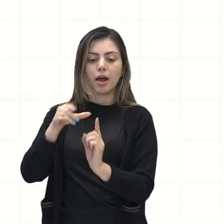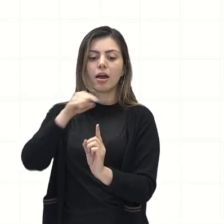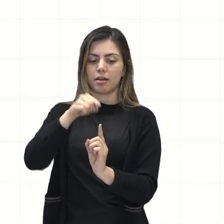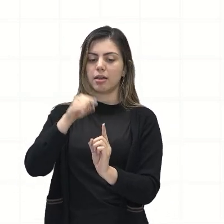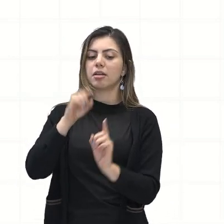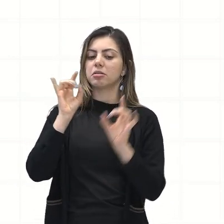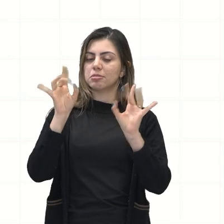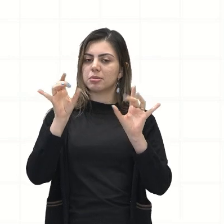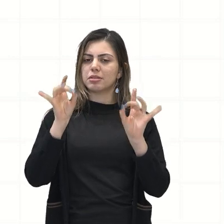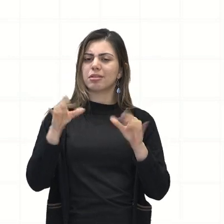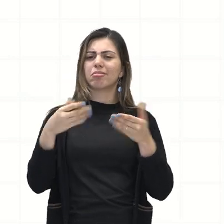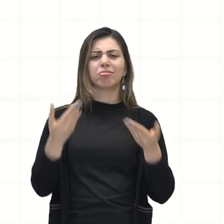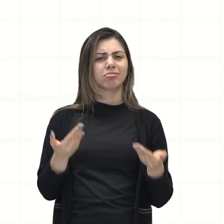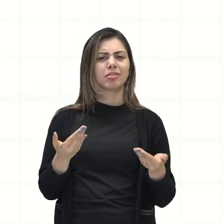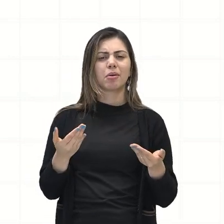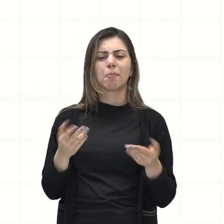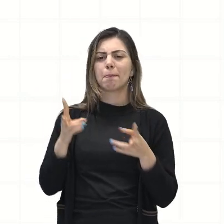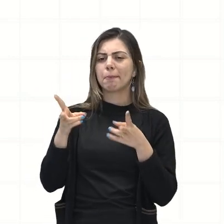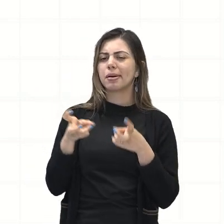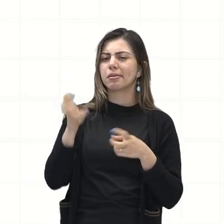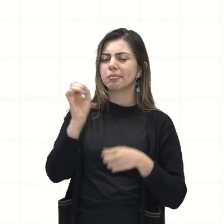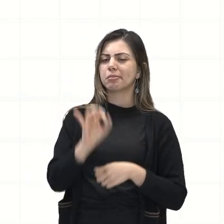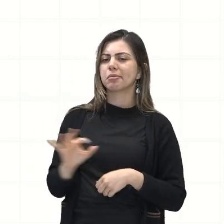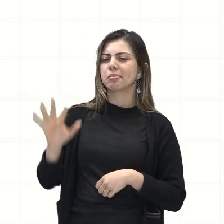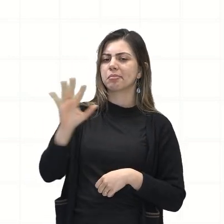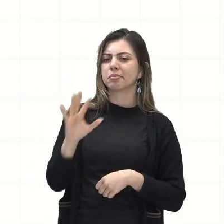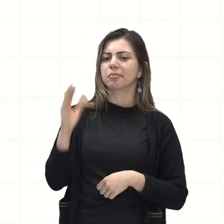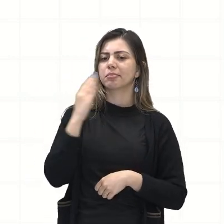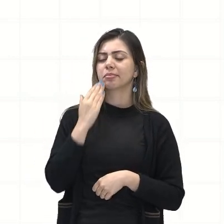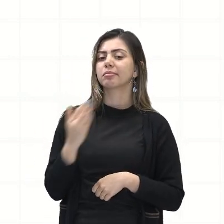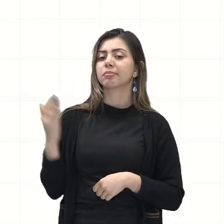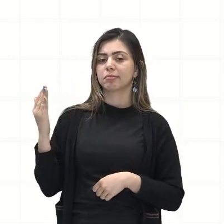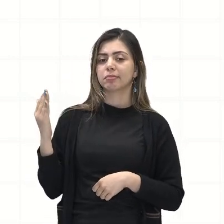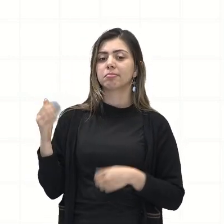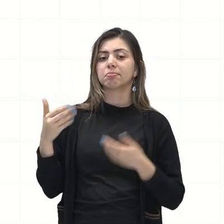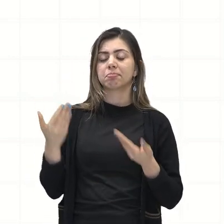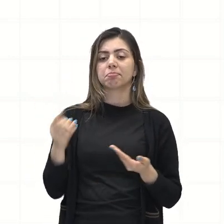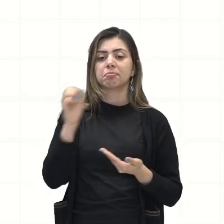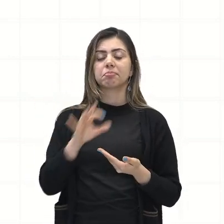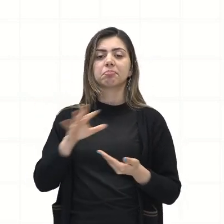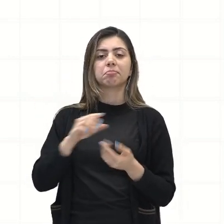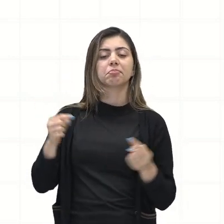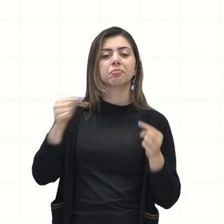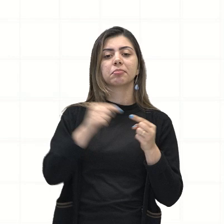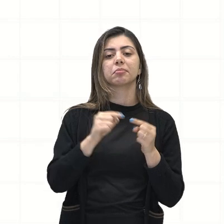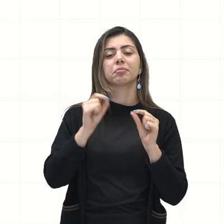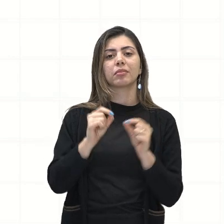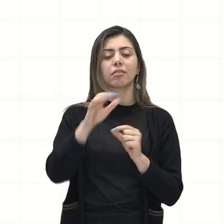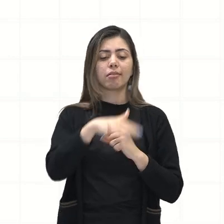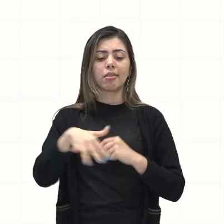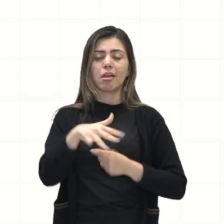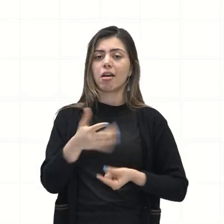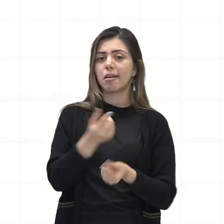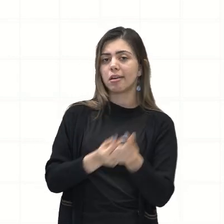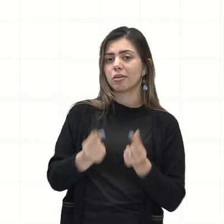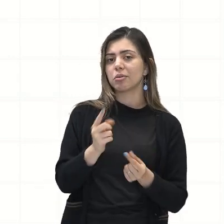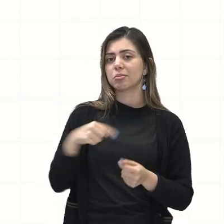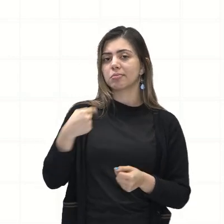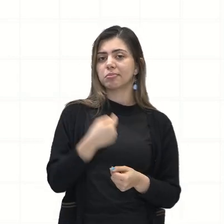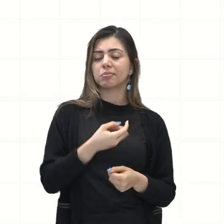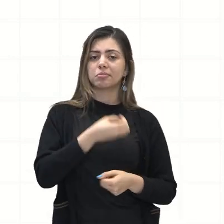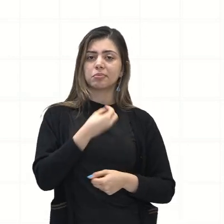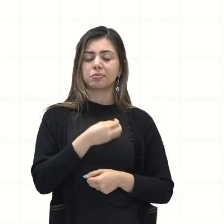imagem, né, que é uma imagem adaptada à questão econômica em que vivemos,